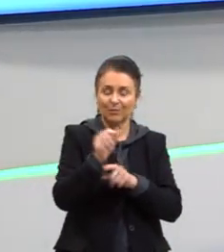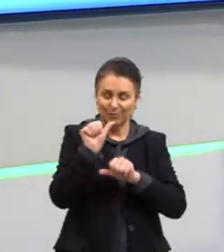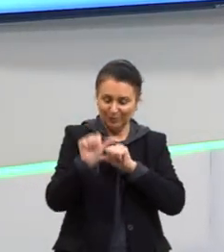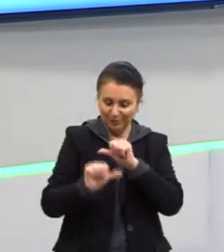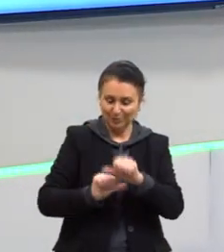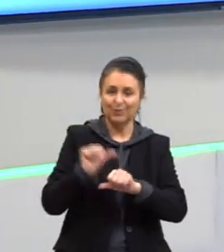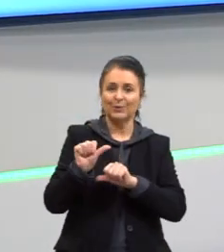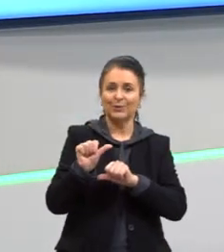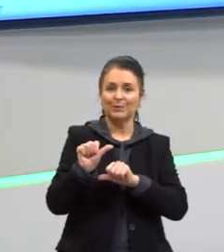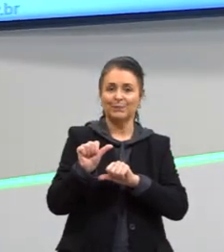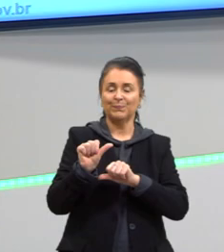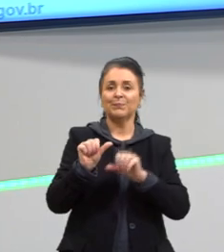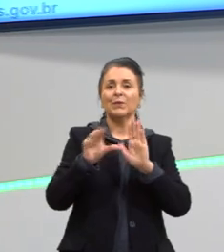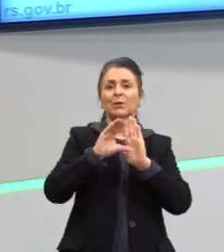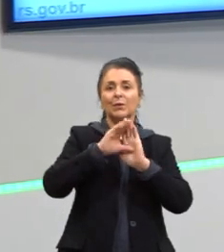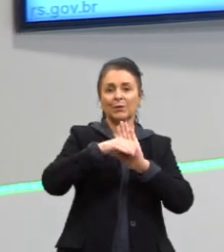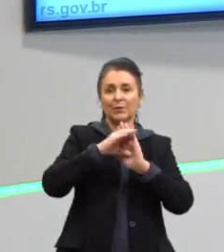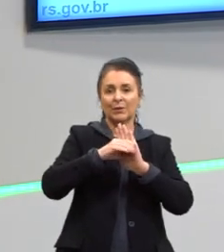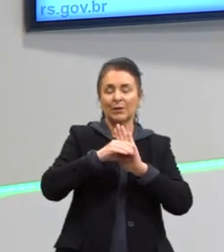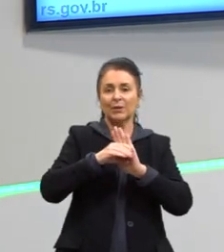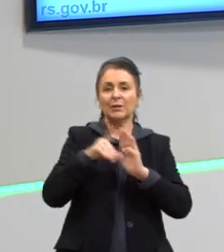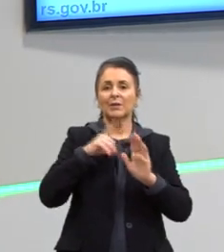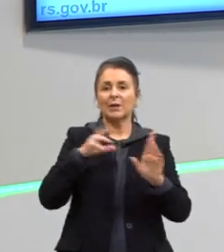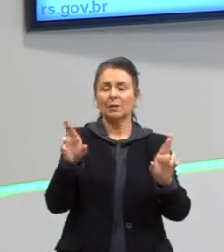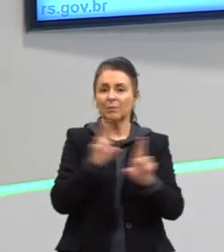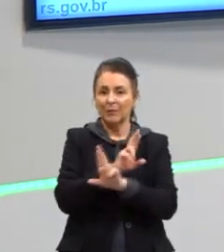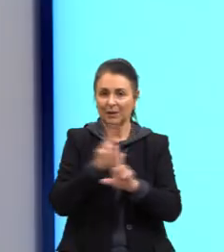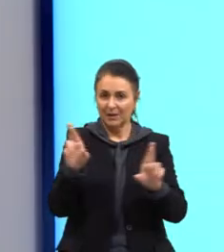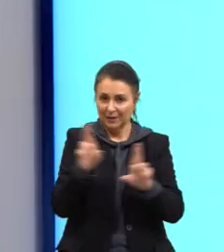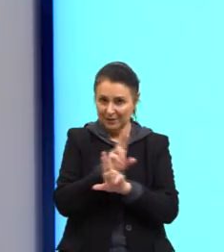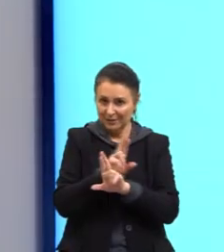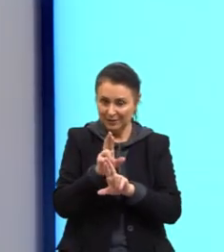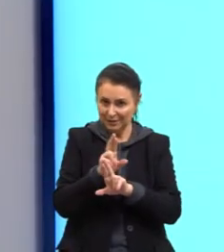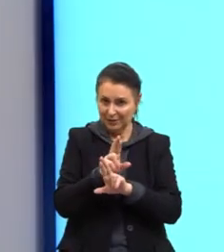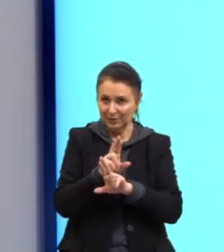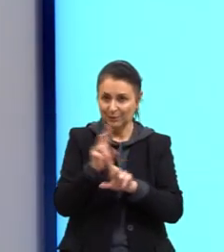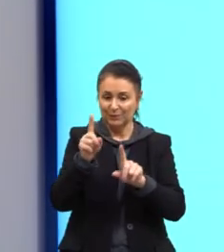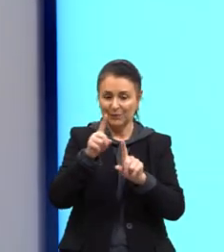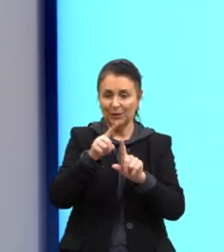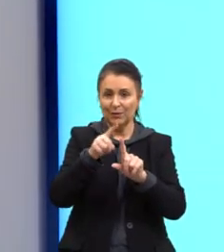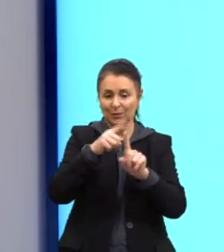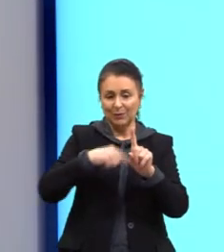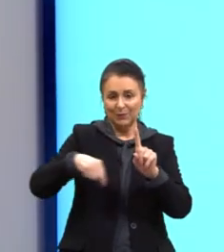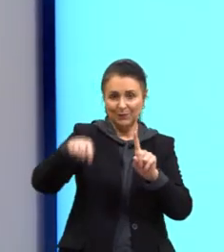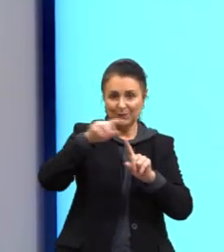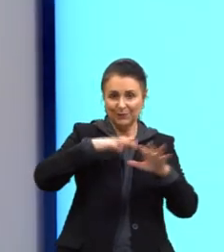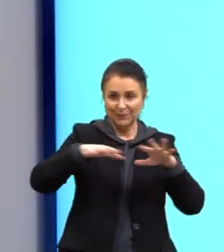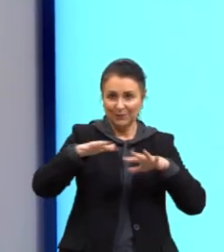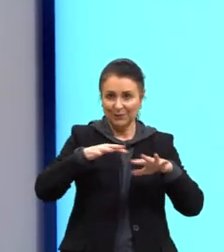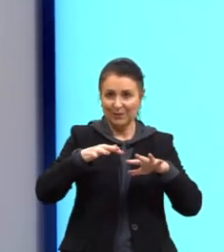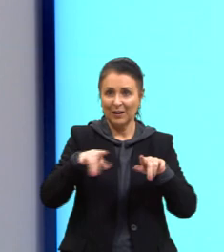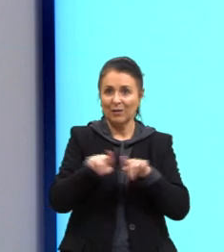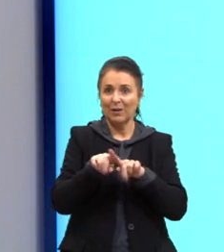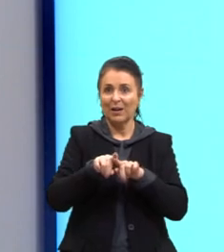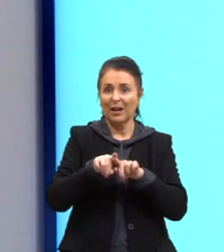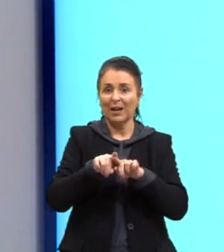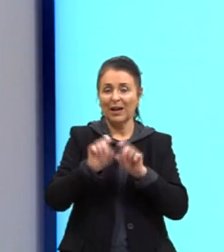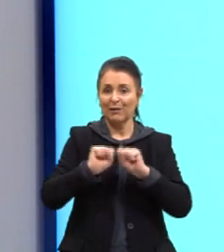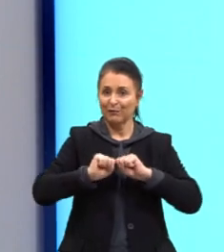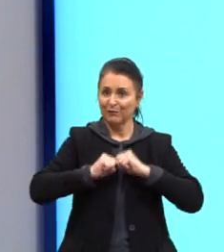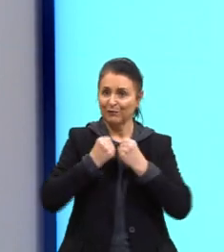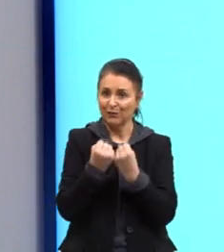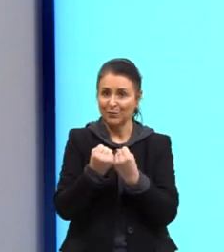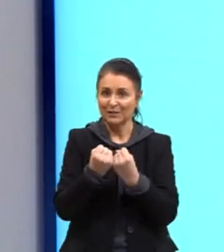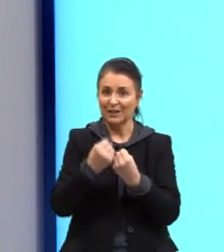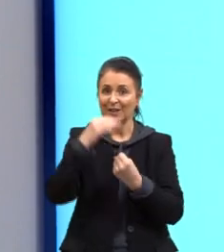tá bom outro conceito relacionado a esse movimento circular uniforme é força centrípeta uma